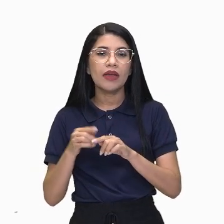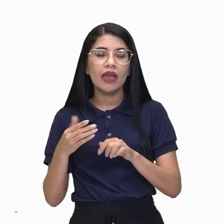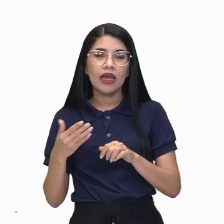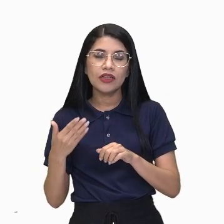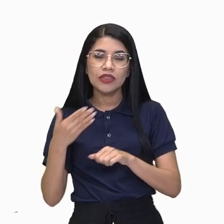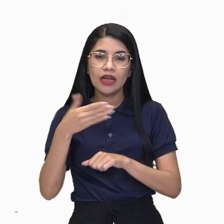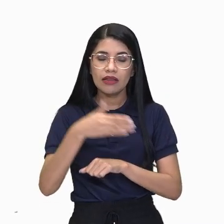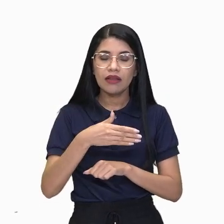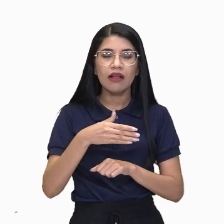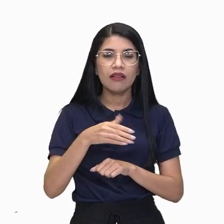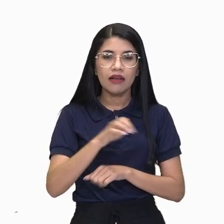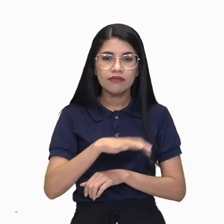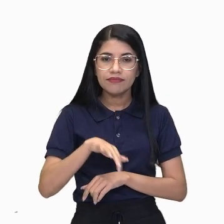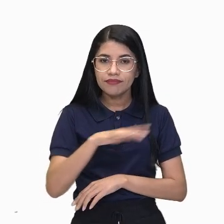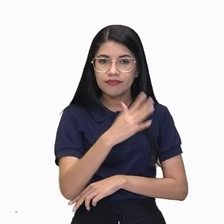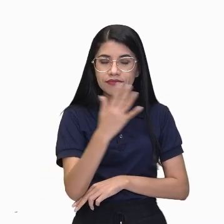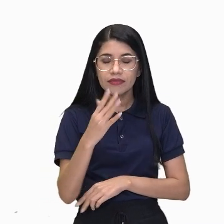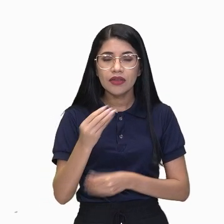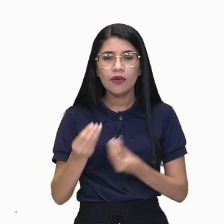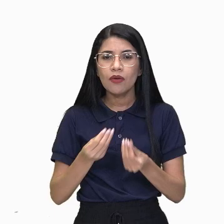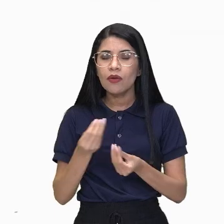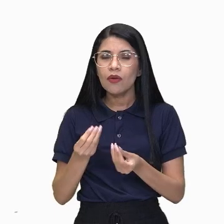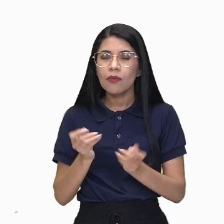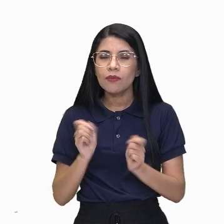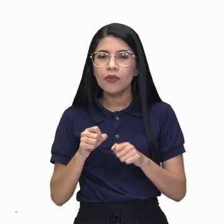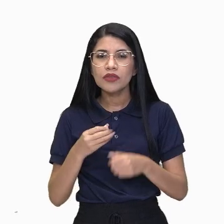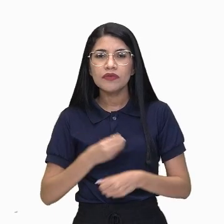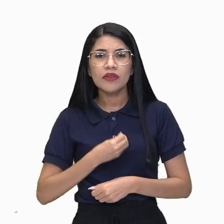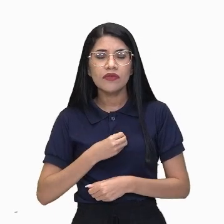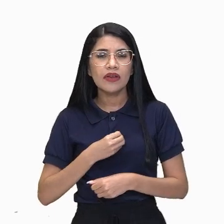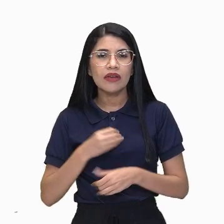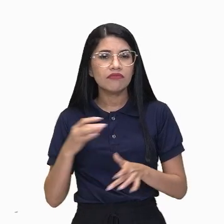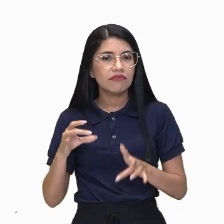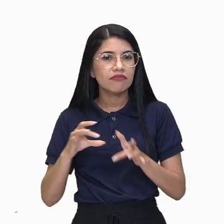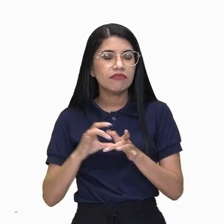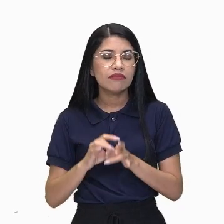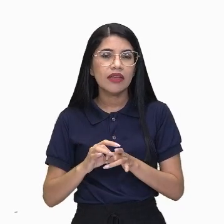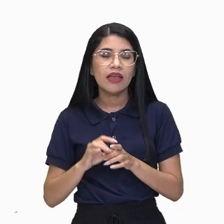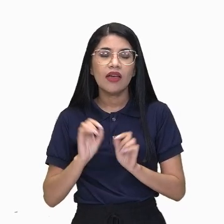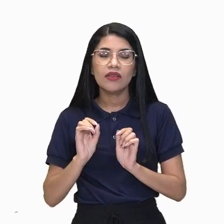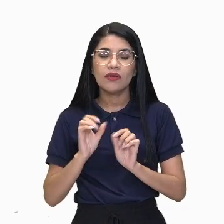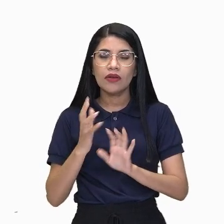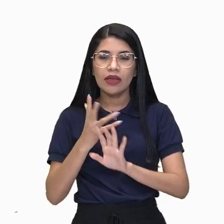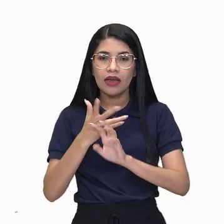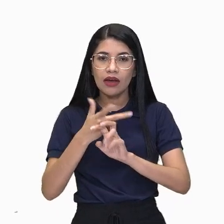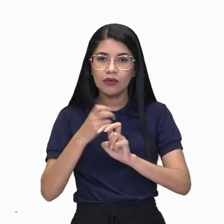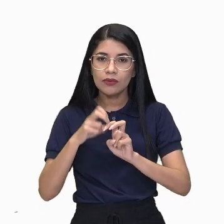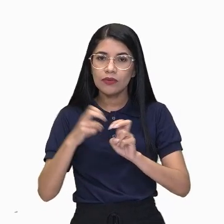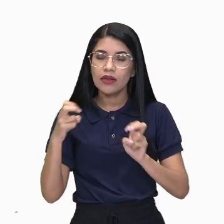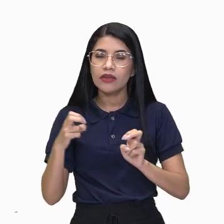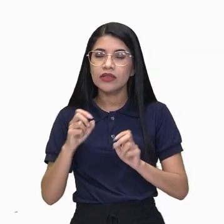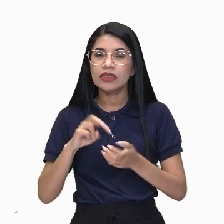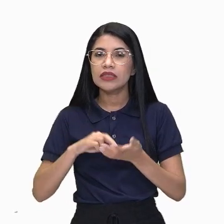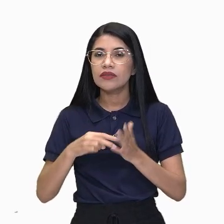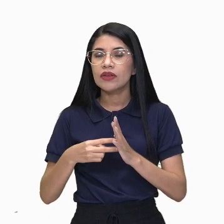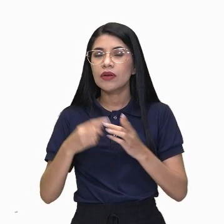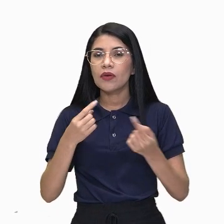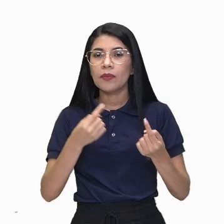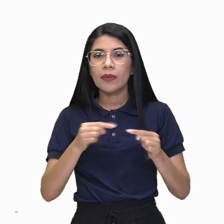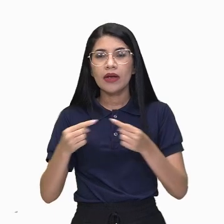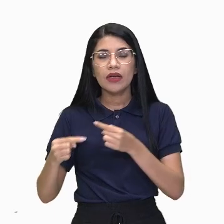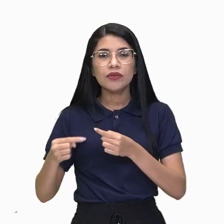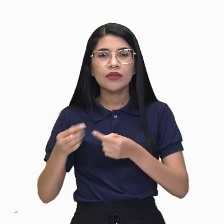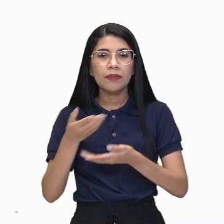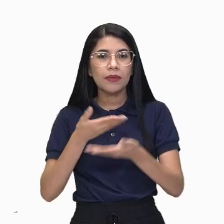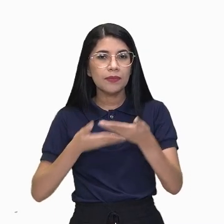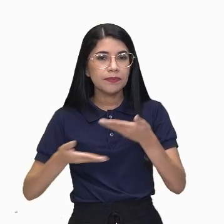né? Então, como lidar com tudo isso é que nós chamamos de interculturalidade, essa discussão, essa, né, relação